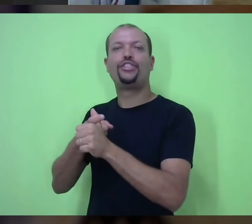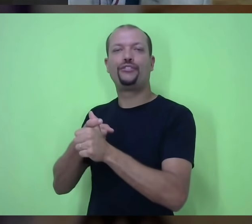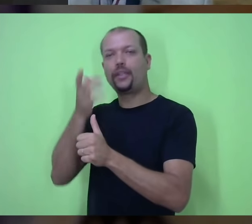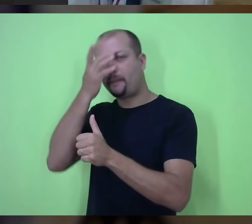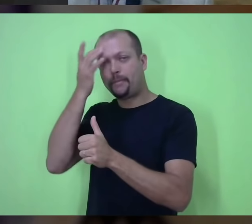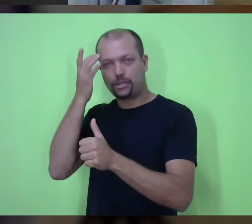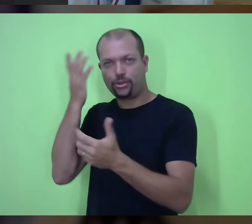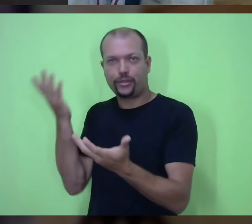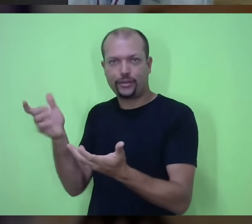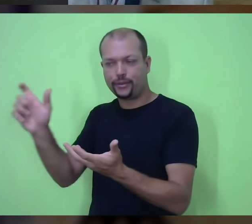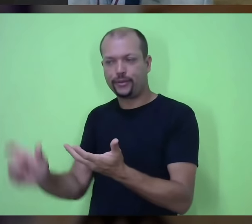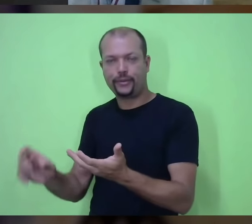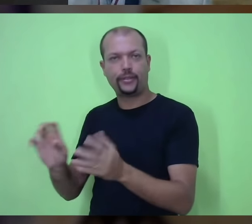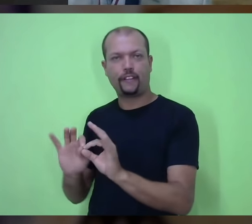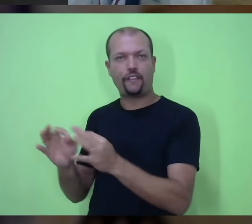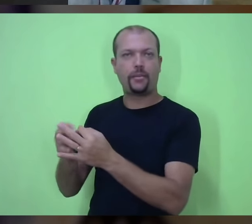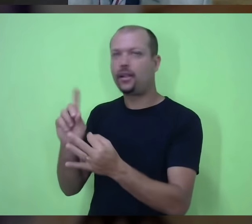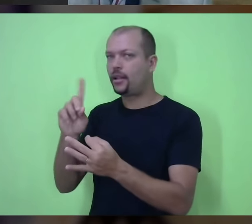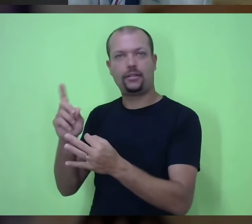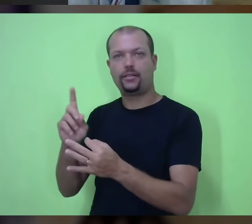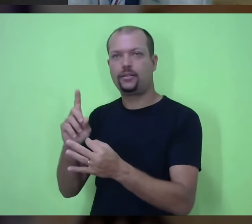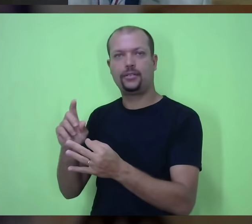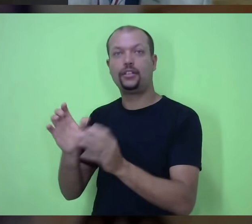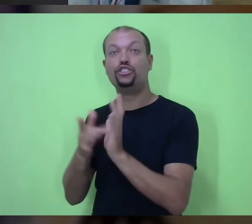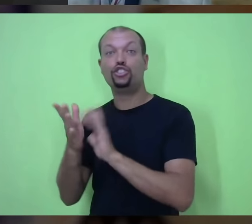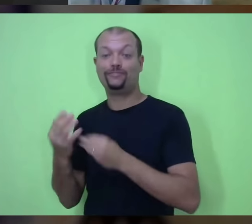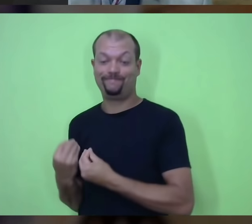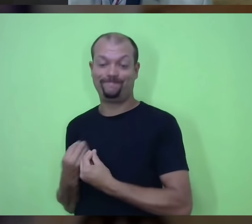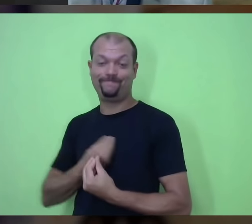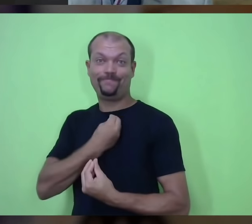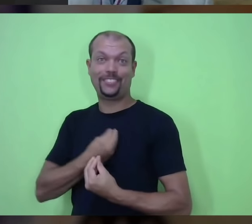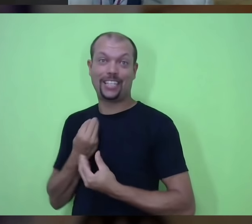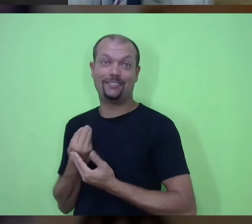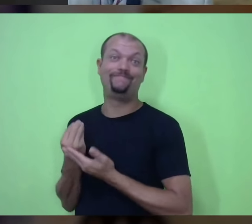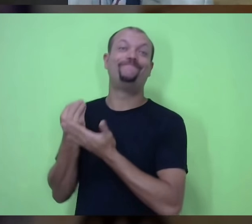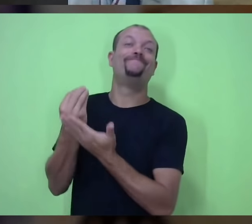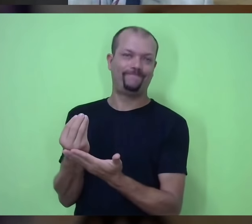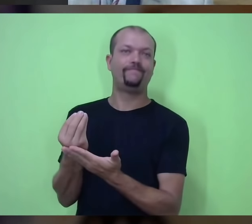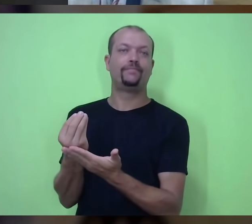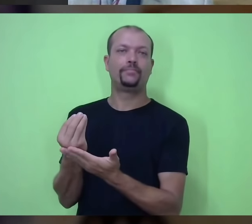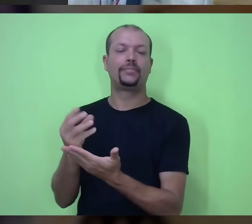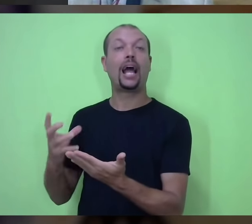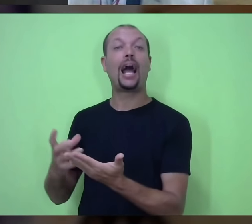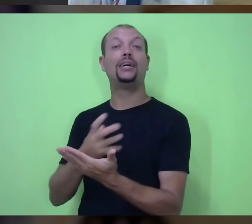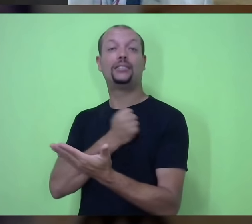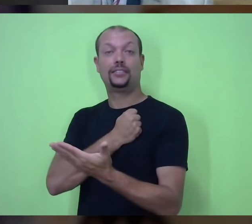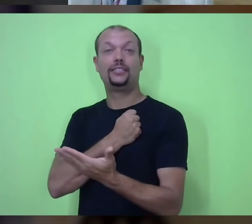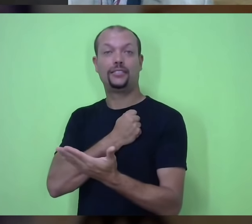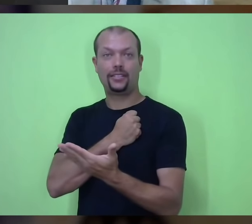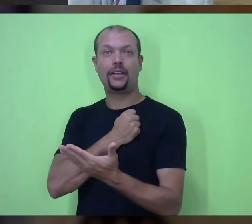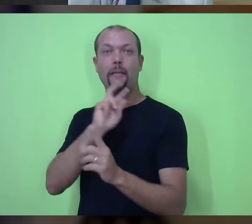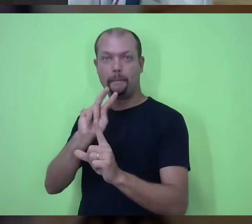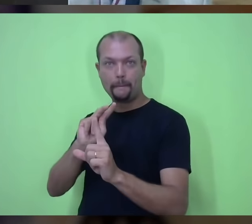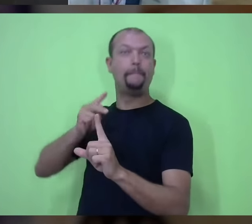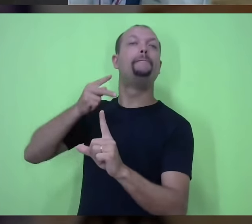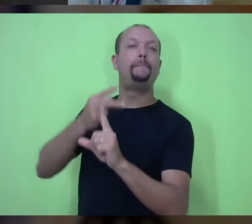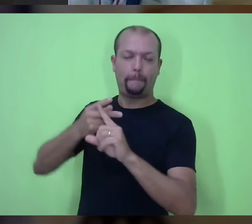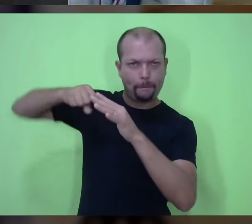do devedor. Cristo, ele entrega a vida em substituição. Então, ele é um resgatador ainda